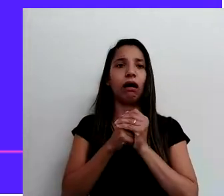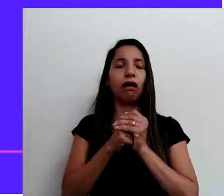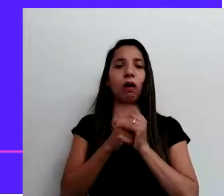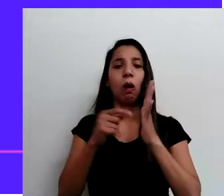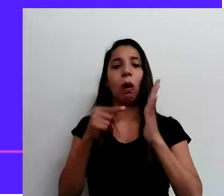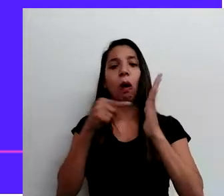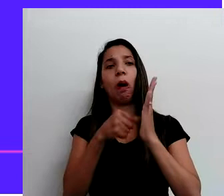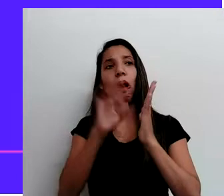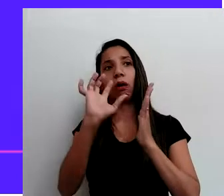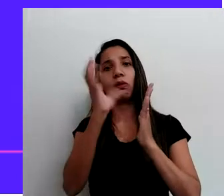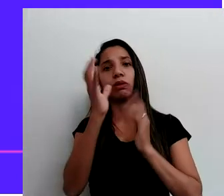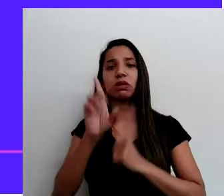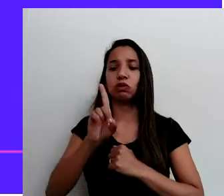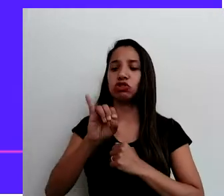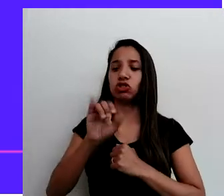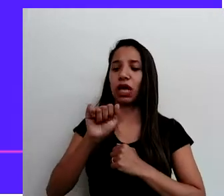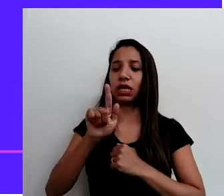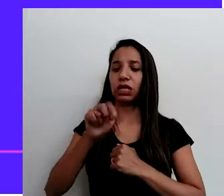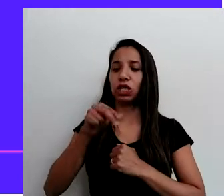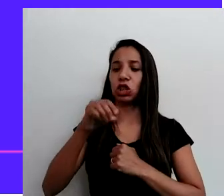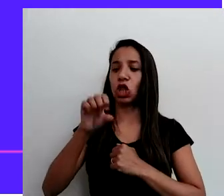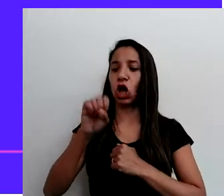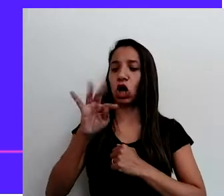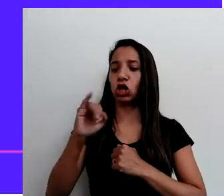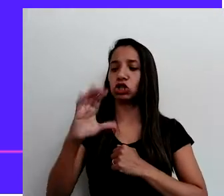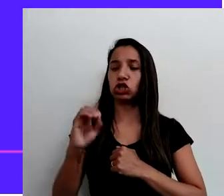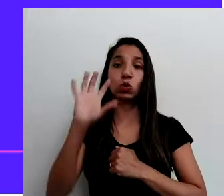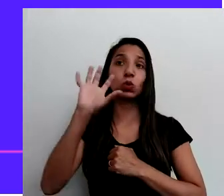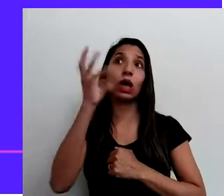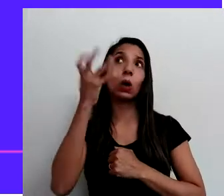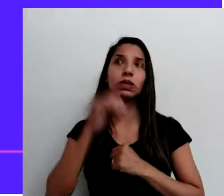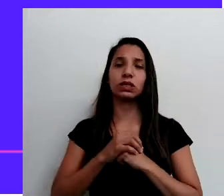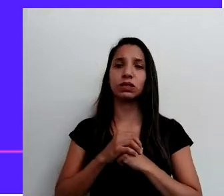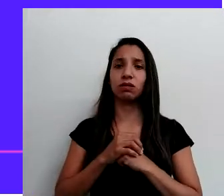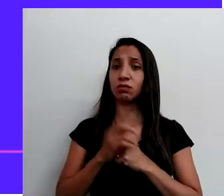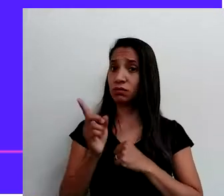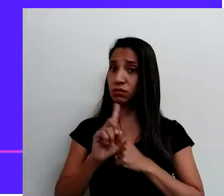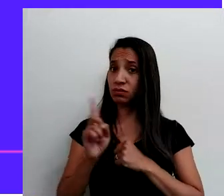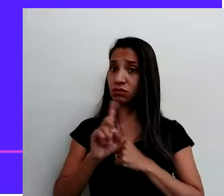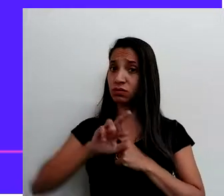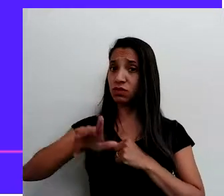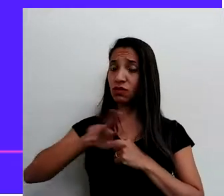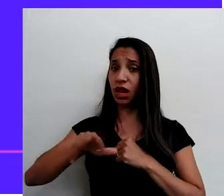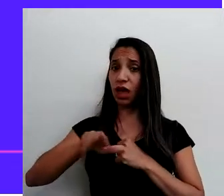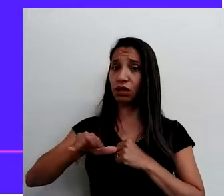proposta. Mas é importante levar em consideração